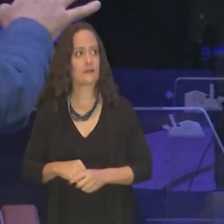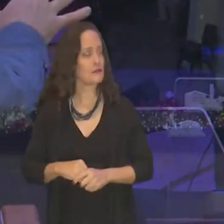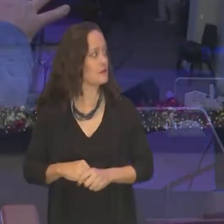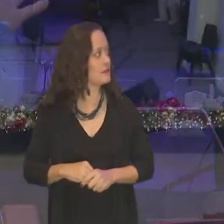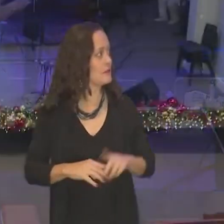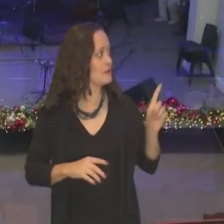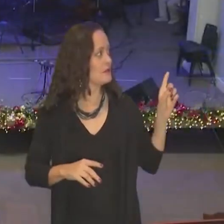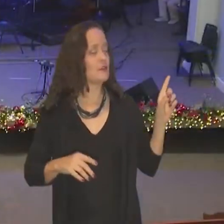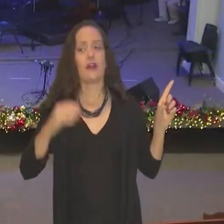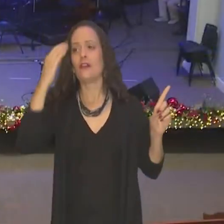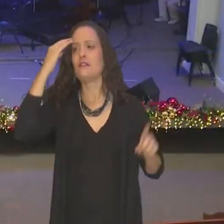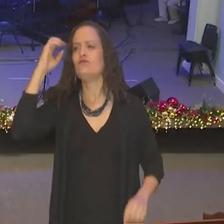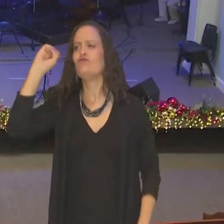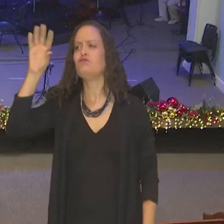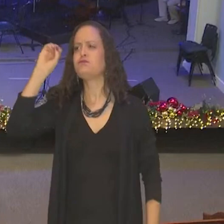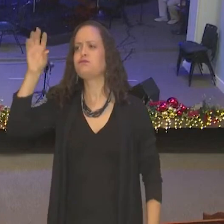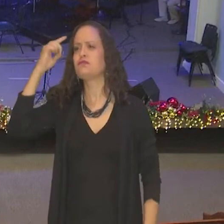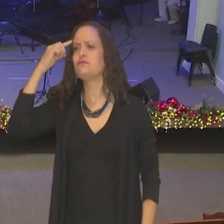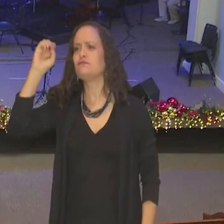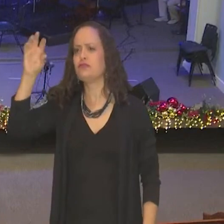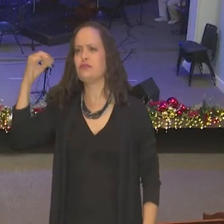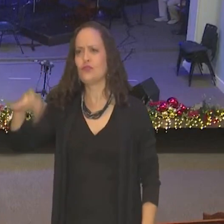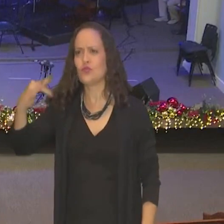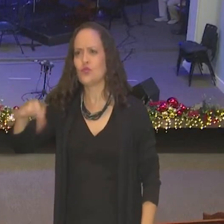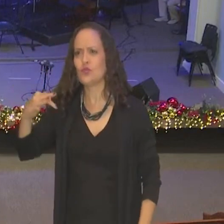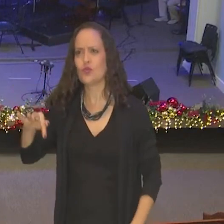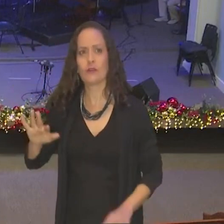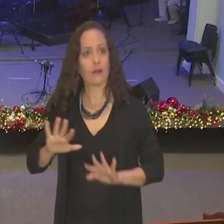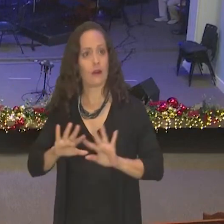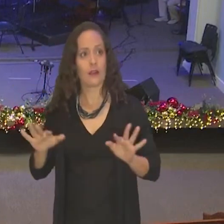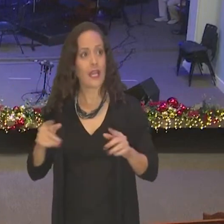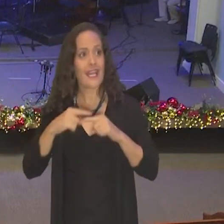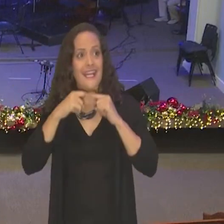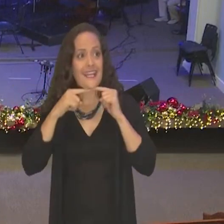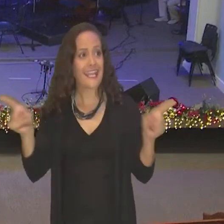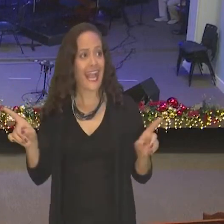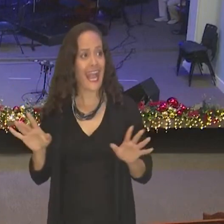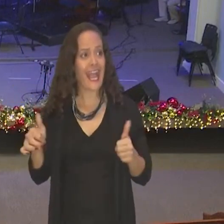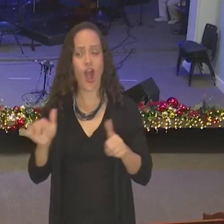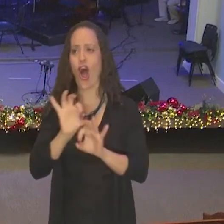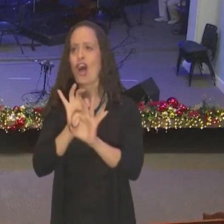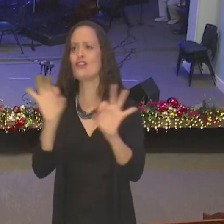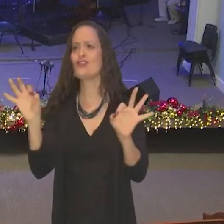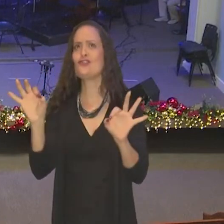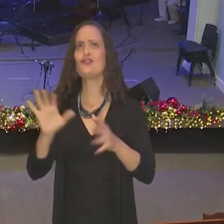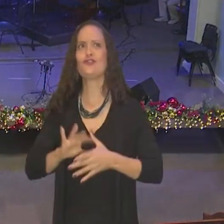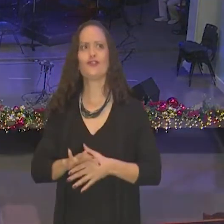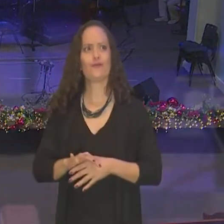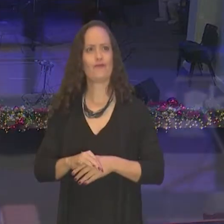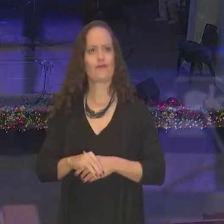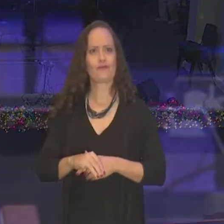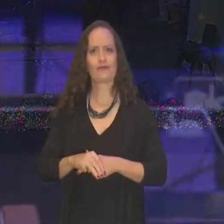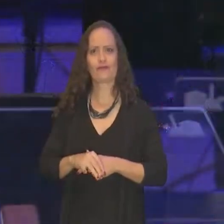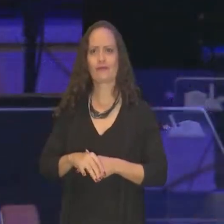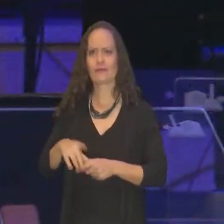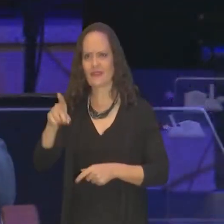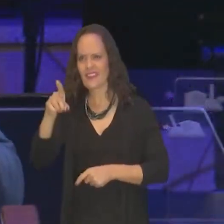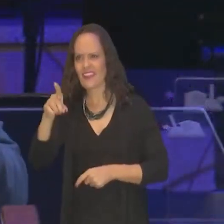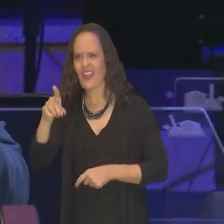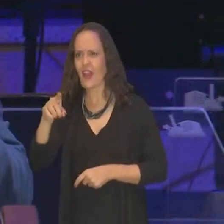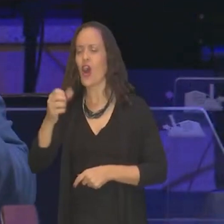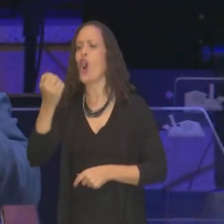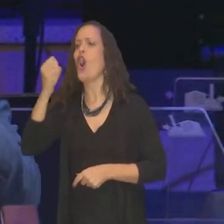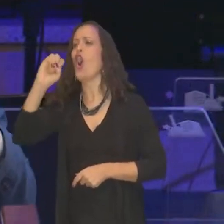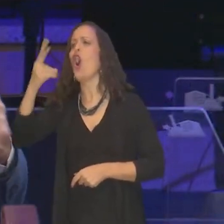Aqui tem alguém? Ninguém está com dor de cabeça aí não? Que bom, graças a Deus não. Eu estou vendo algumas pessoas aqui. Alguém aqui está passando mal